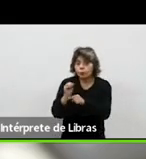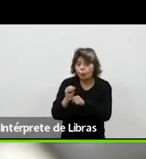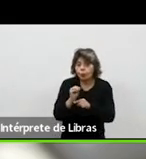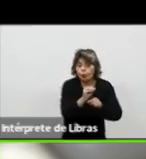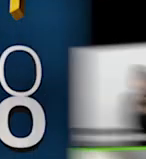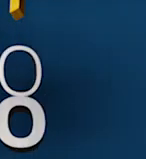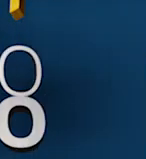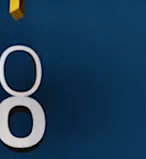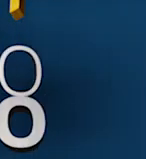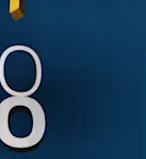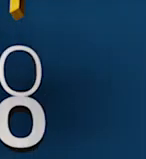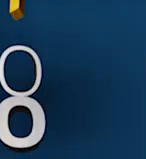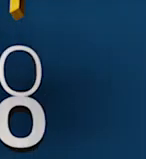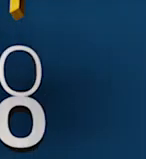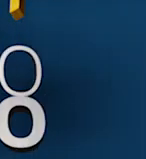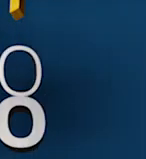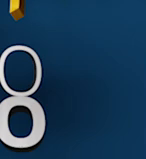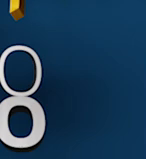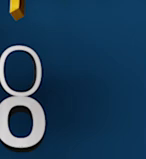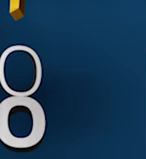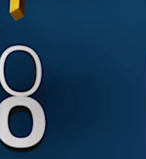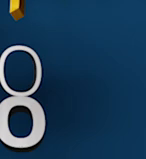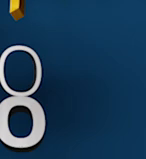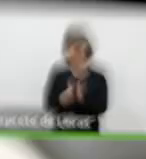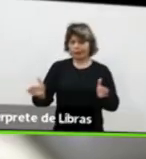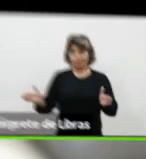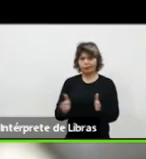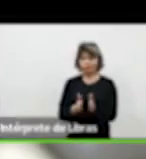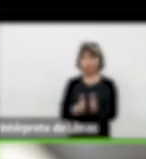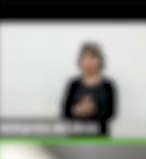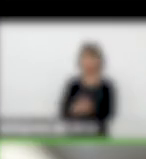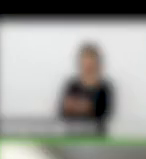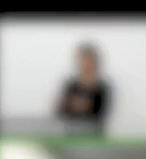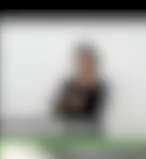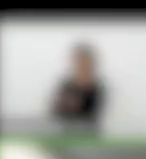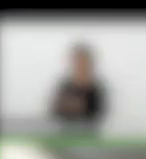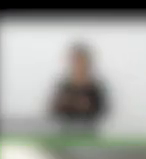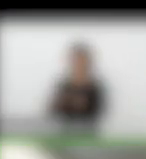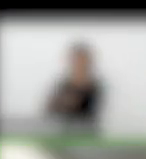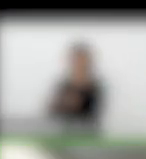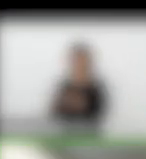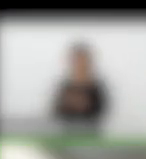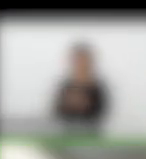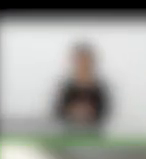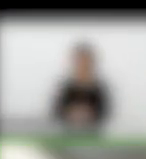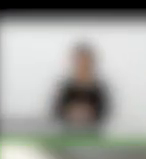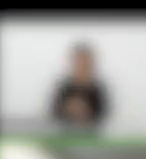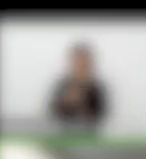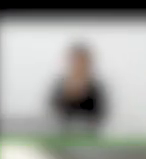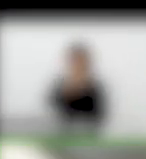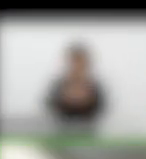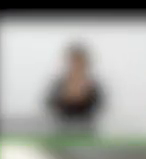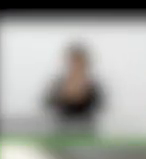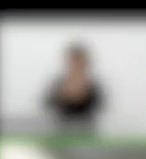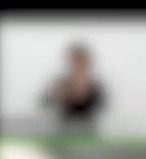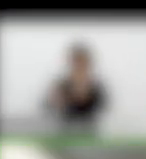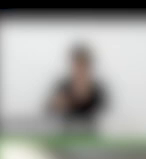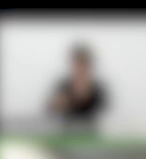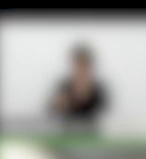pela internet, inclusive com intérprete de Libras. Todas as sessões do tribunal podem ser revistas